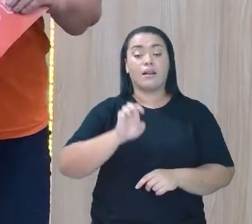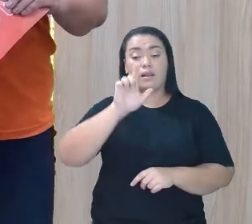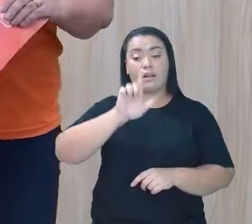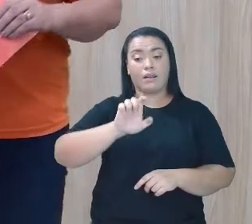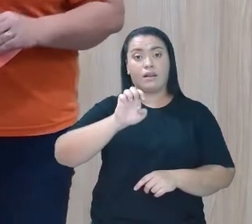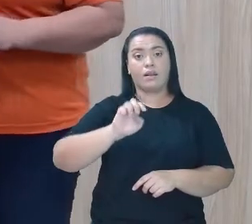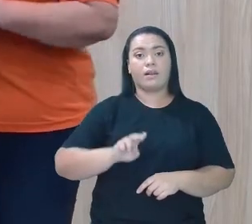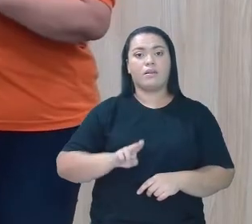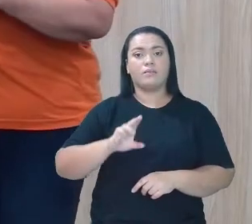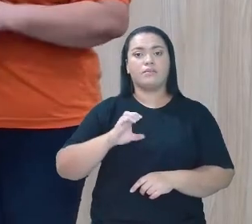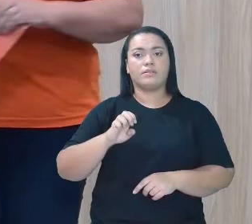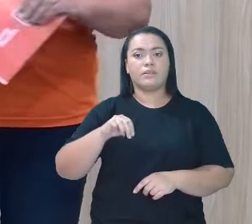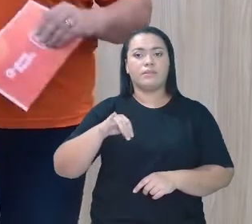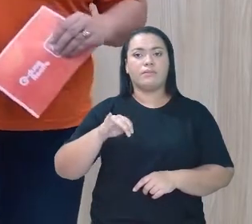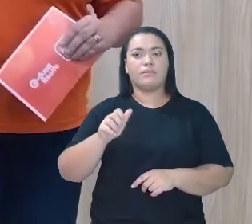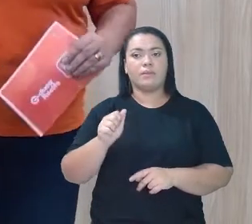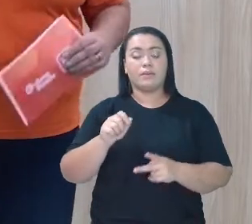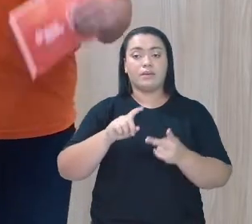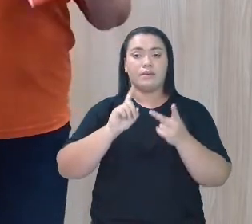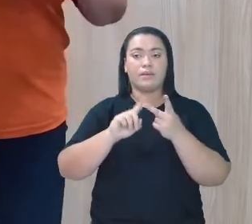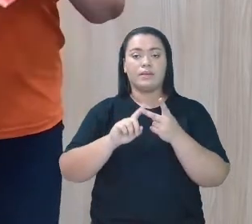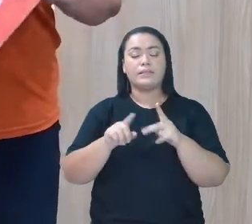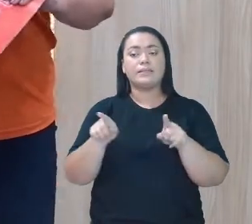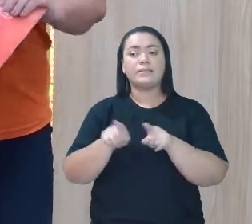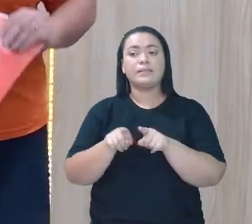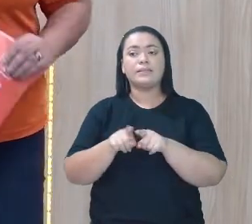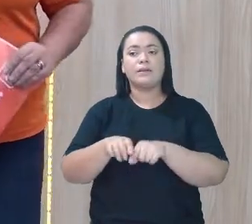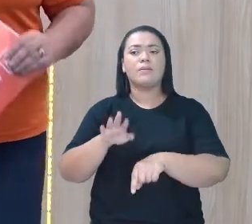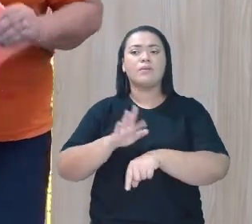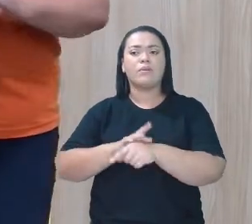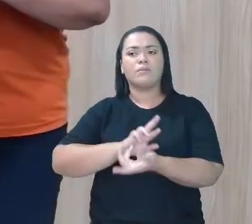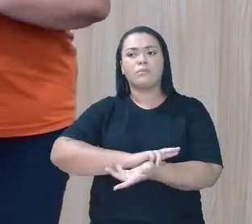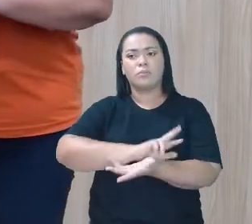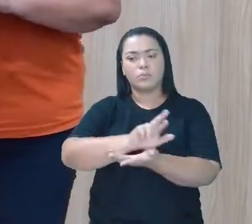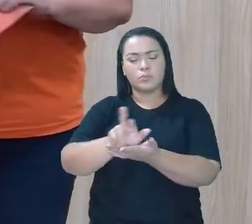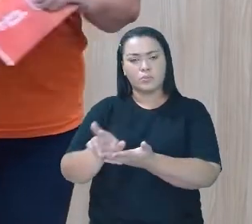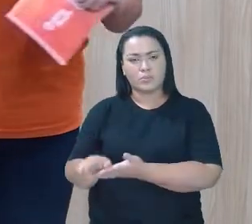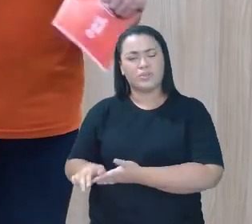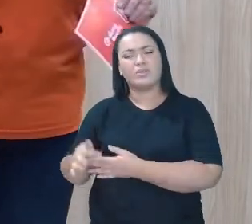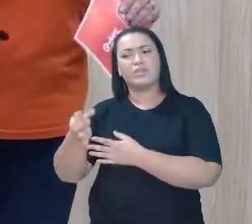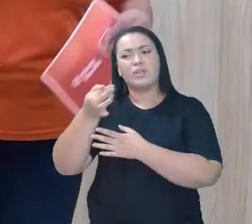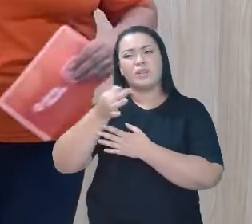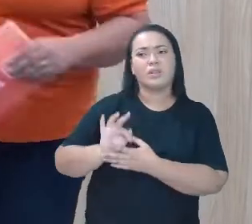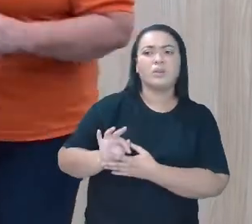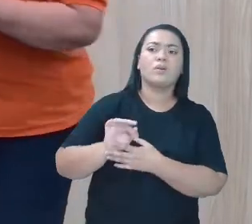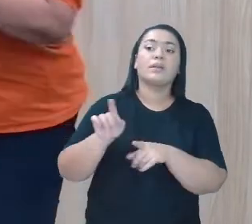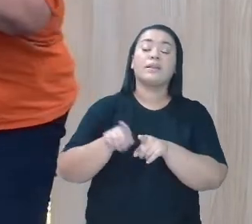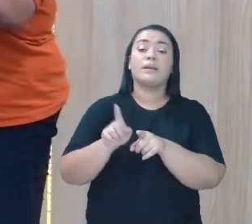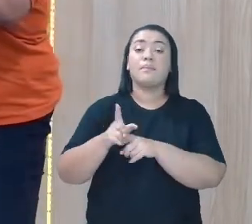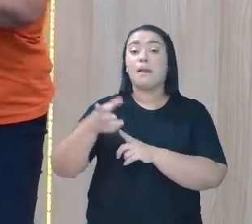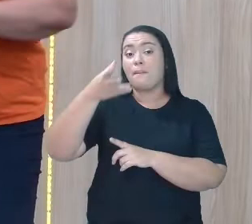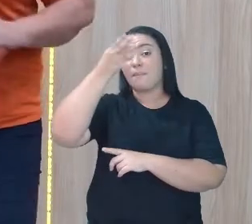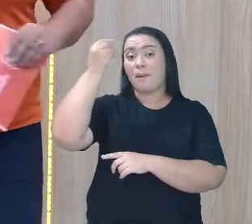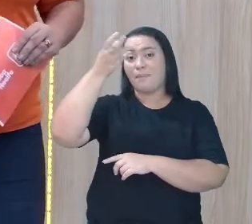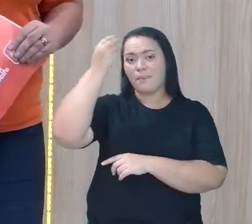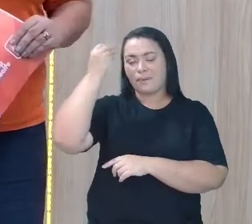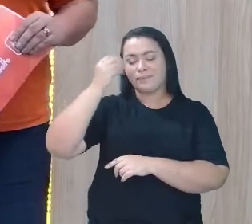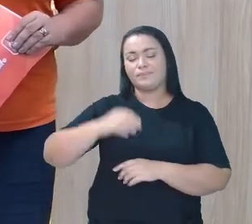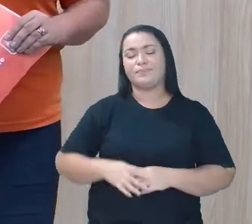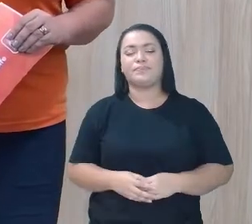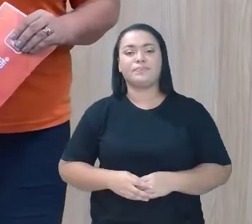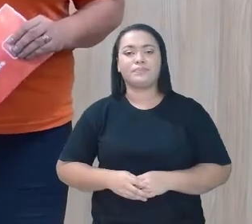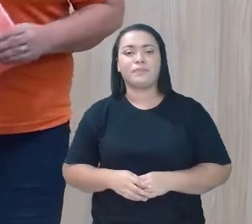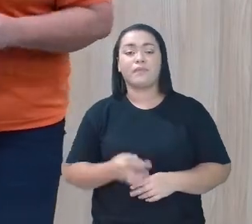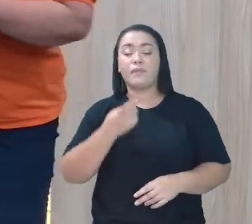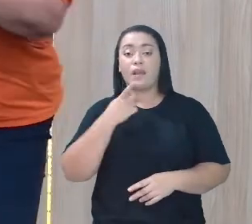à fibromialgia e ao mal de Alzheimer. Durante as nossas aulas, durante todo esse mês de fevereiro, nós vamos conversar a